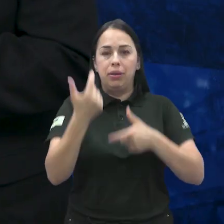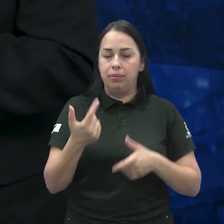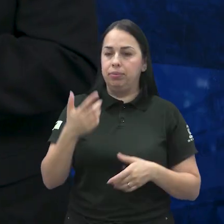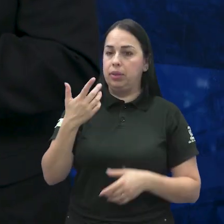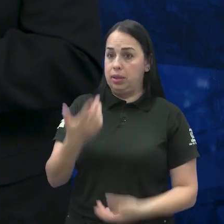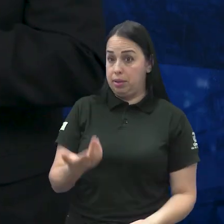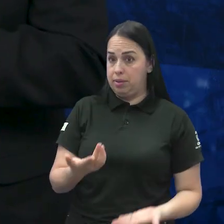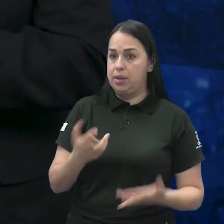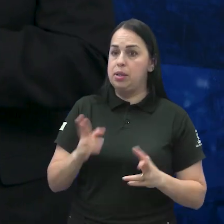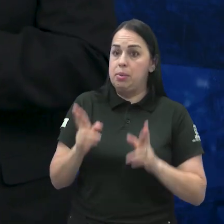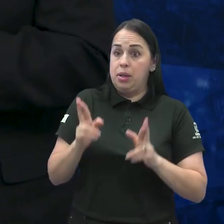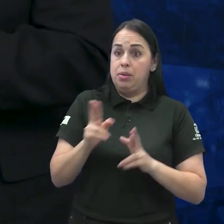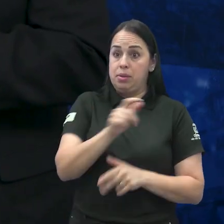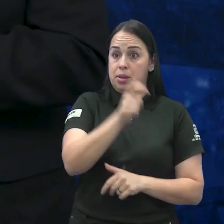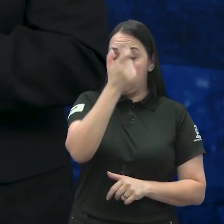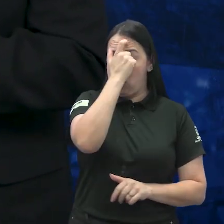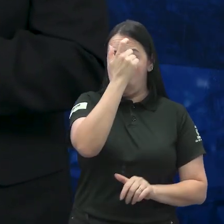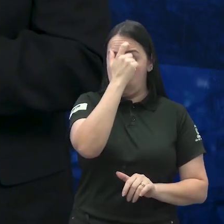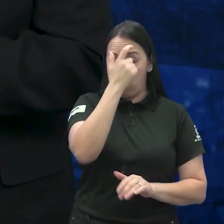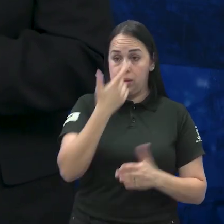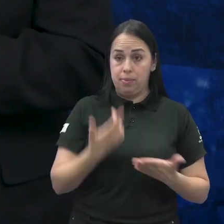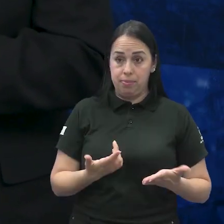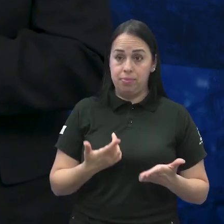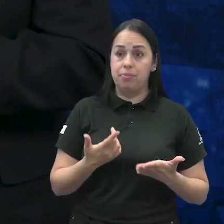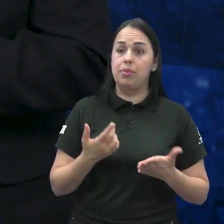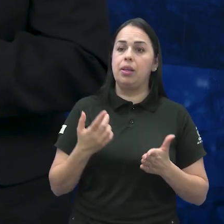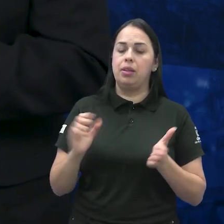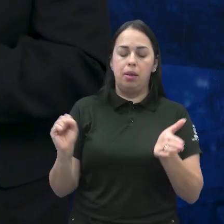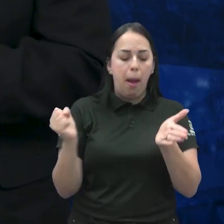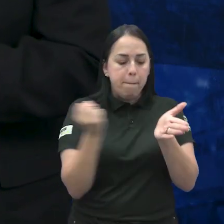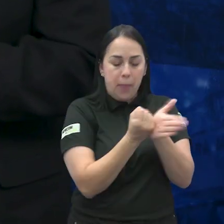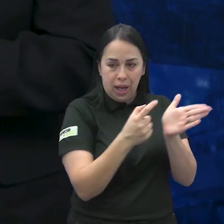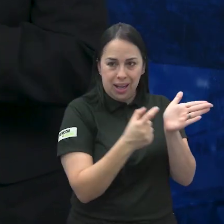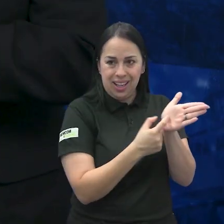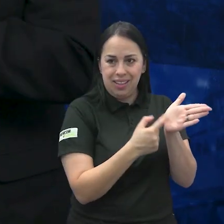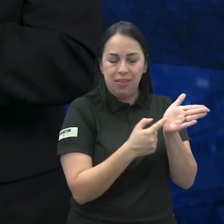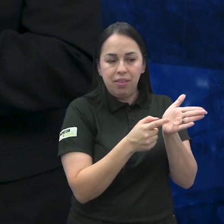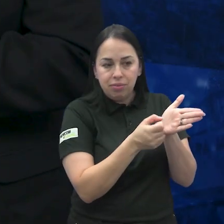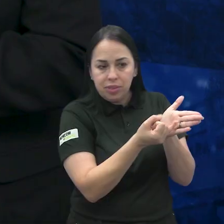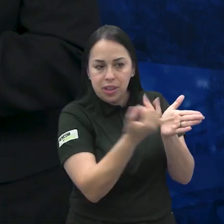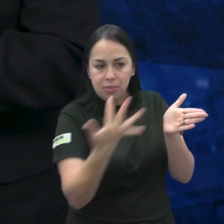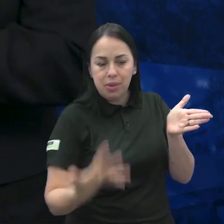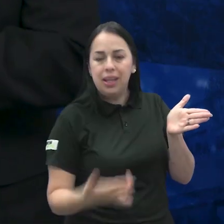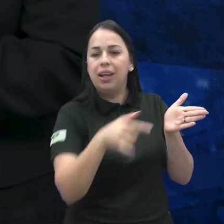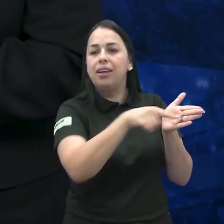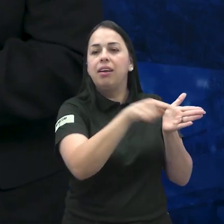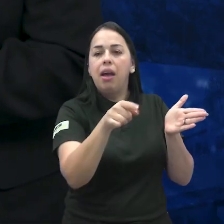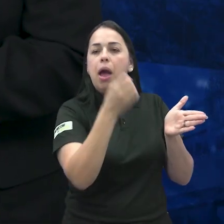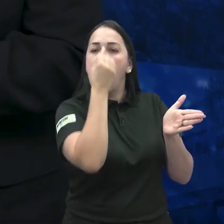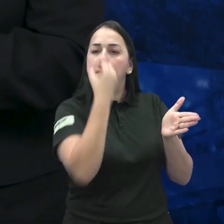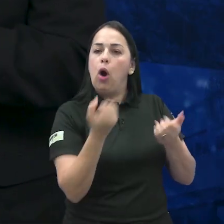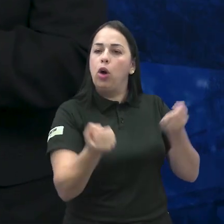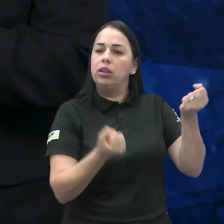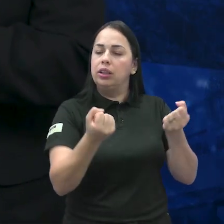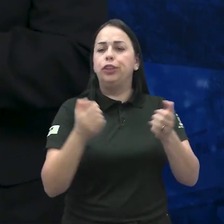consciência no trânsito. O Registro Nacional Positivo de Condutores já é antigo e já existe. Ele já traz